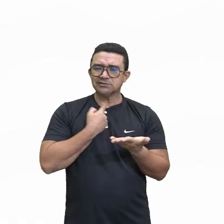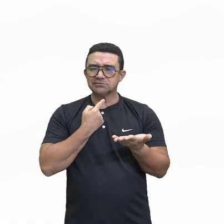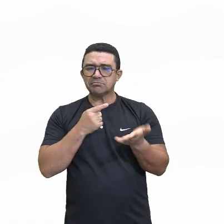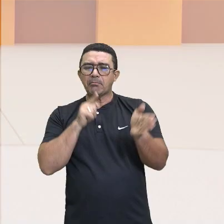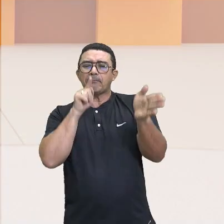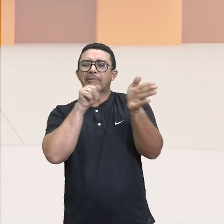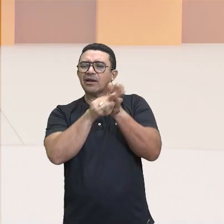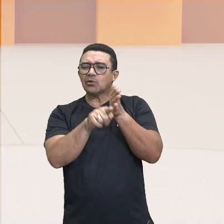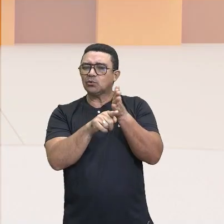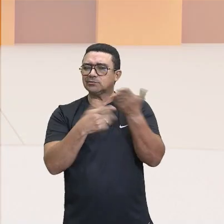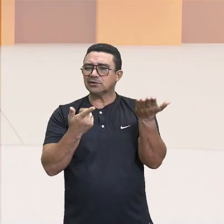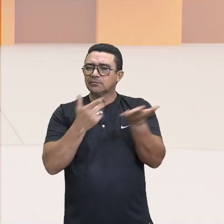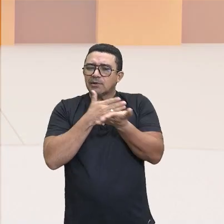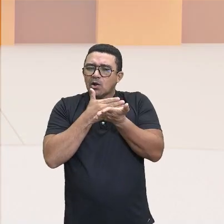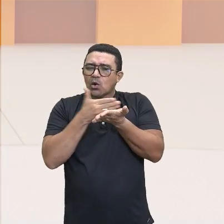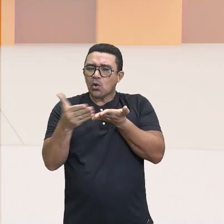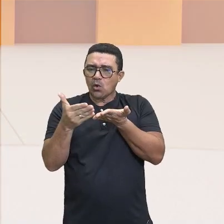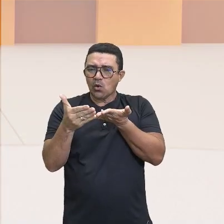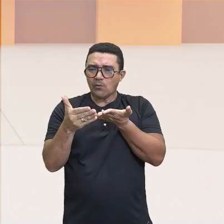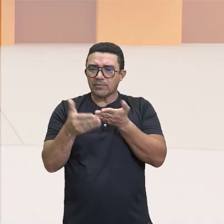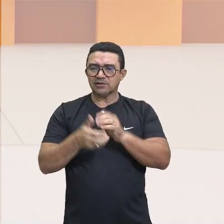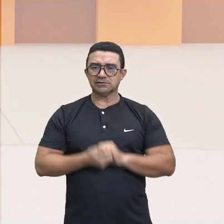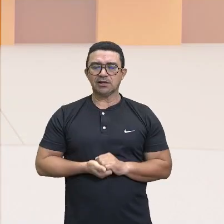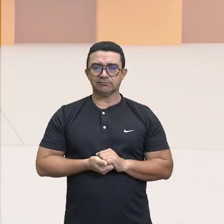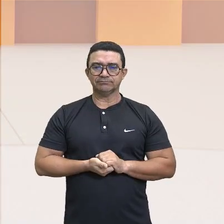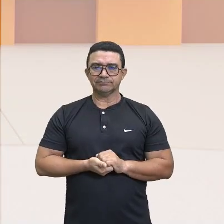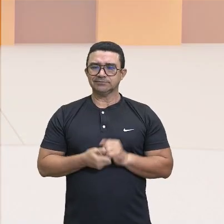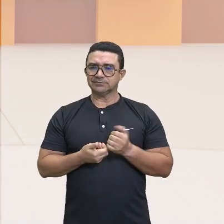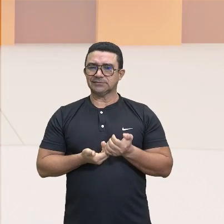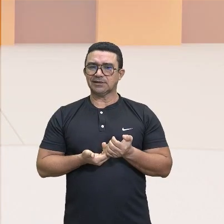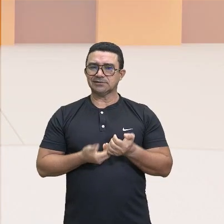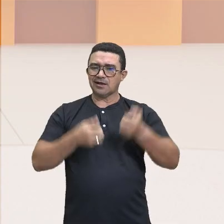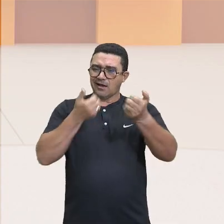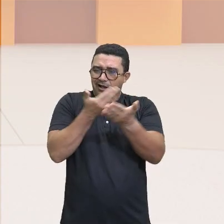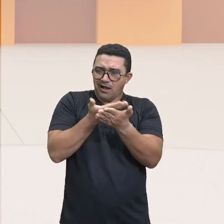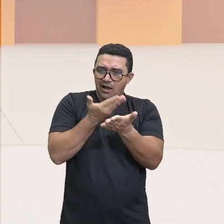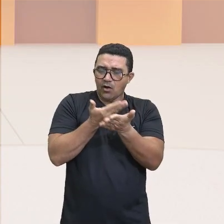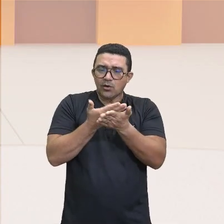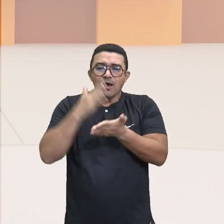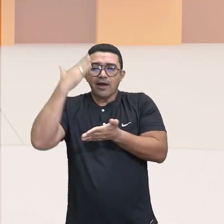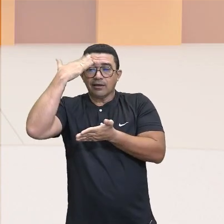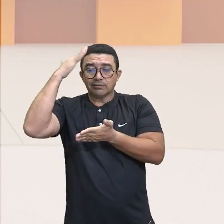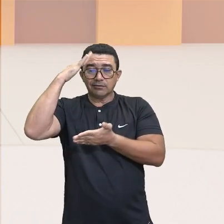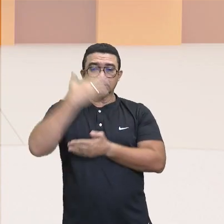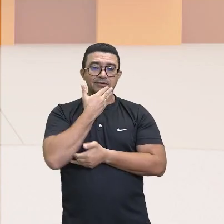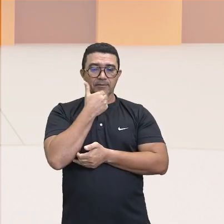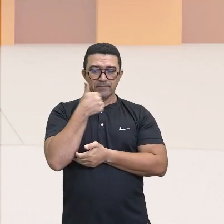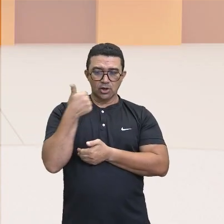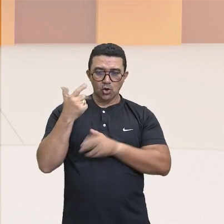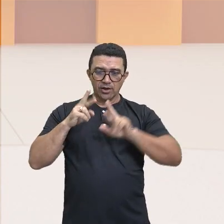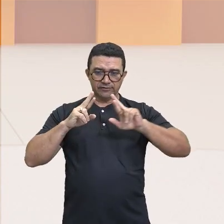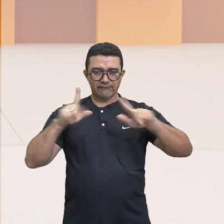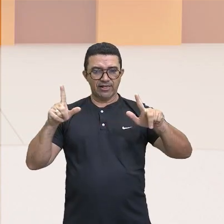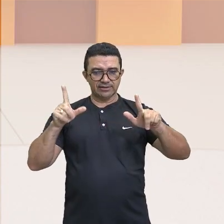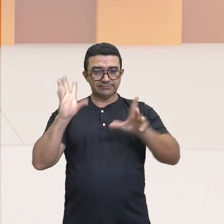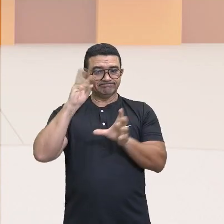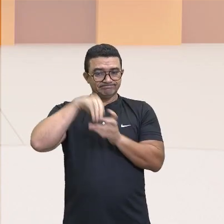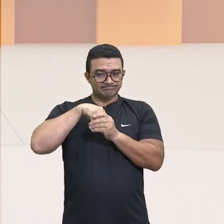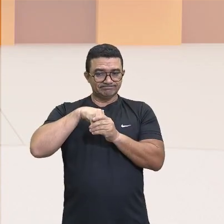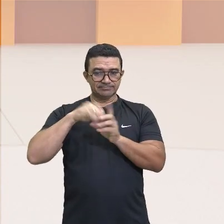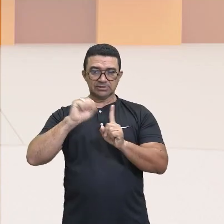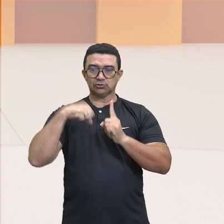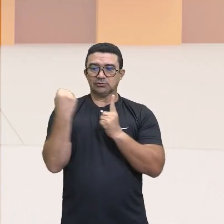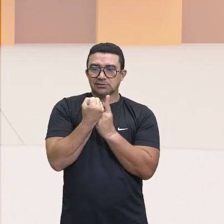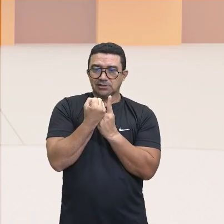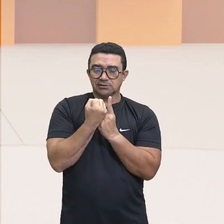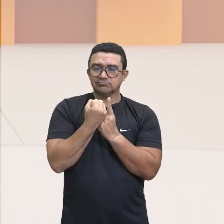para iniciar nossa dinâmica aqui nessa aula, para a gente compreender melhor essas diferenças na sociedade. Primeira coisa, por